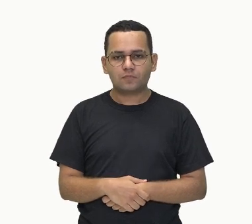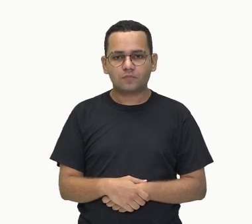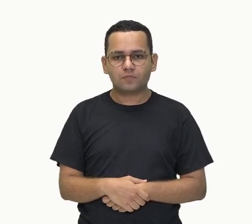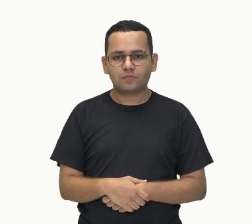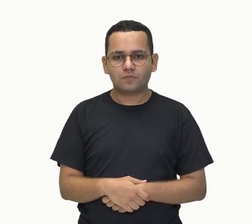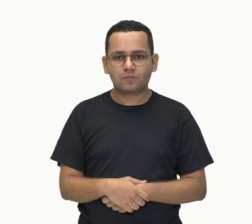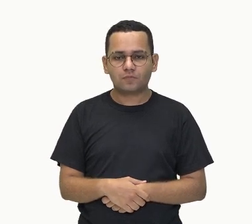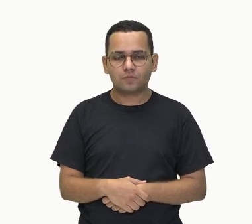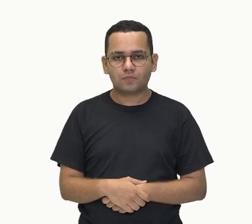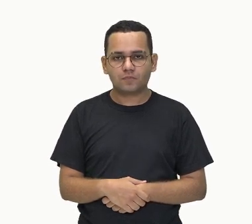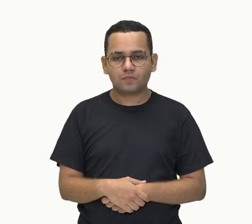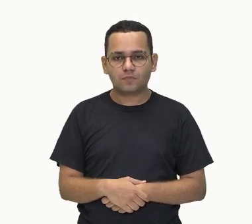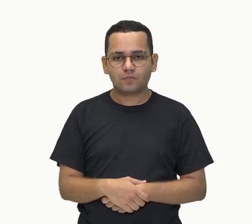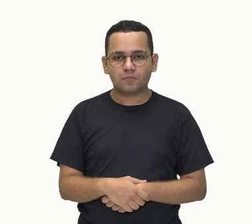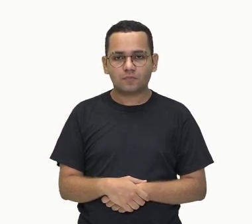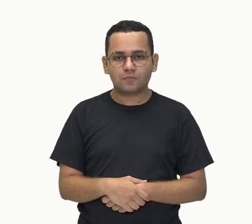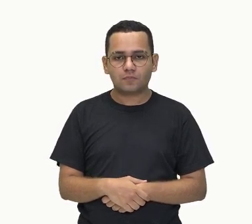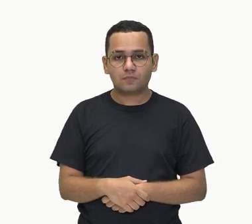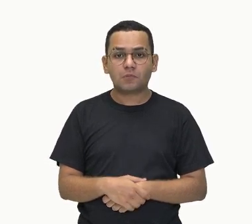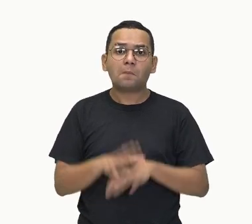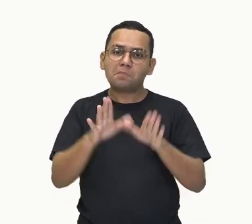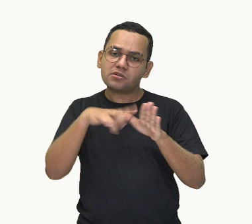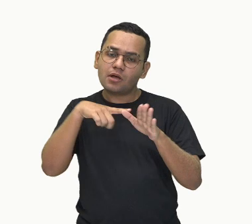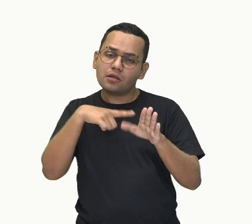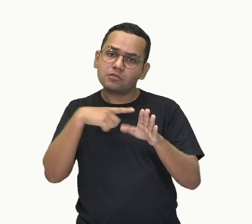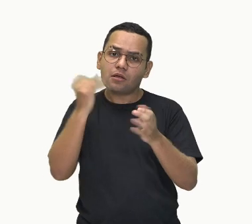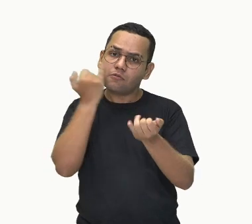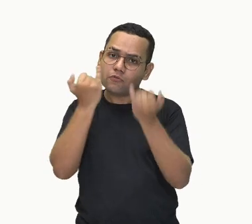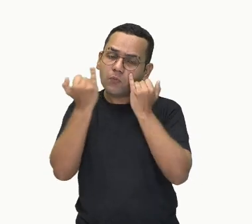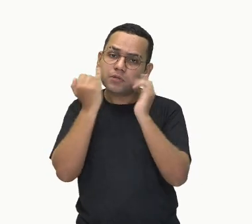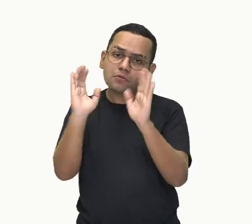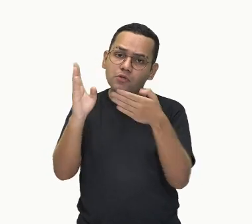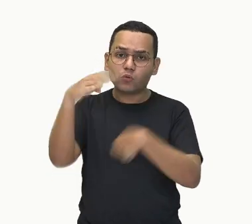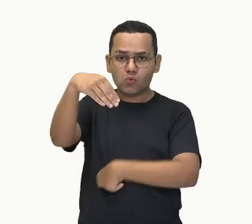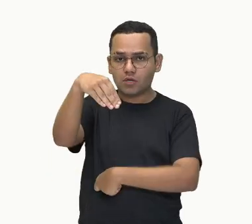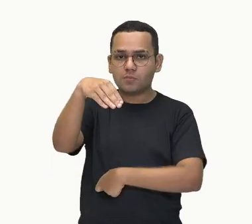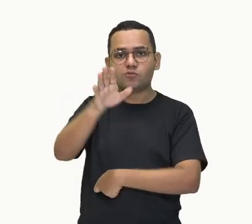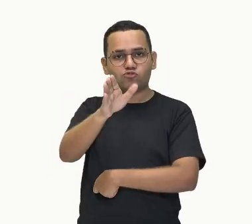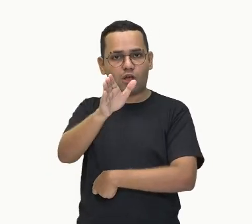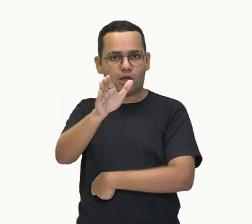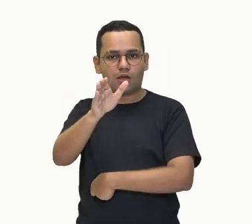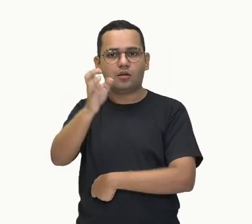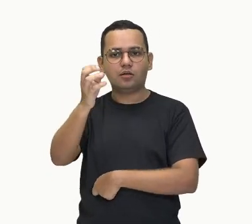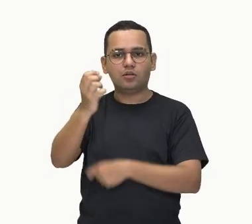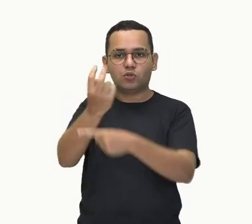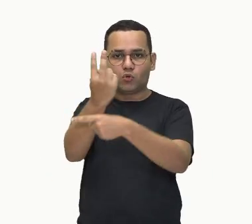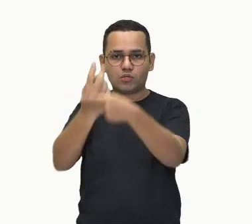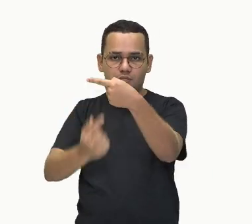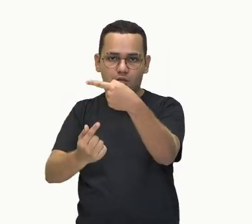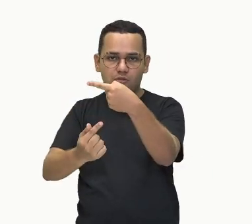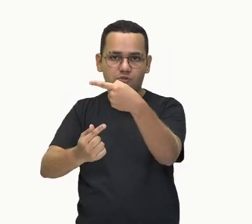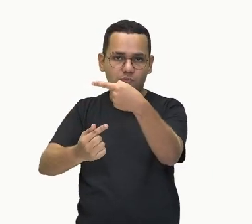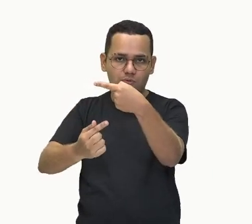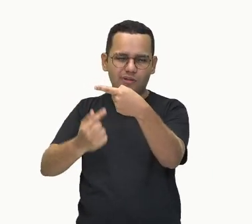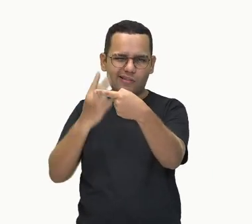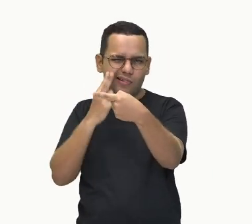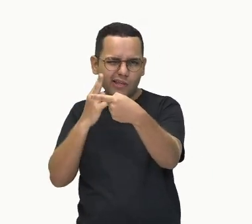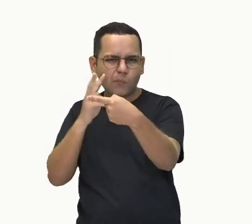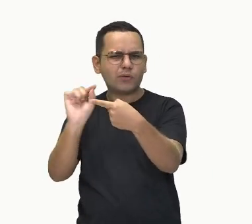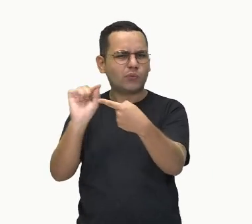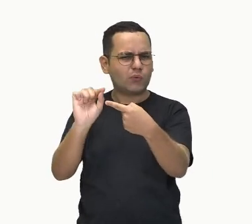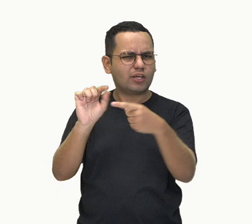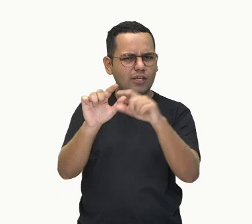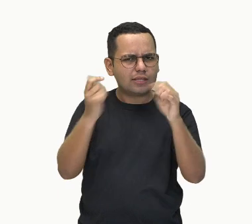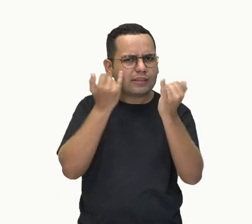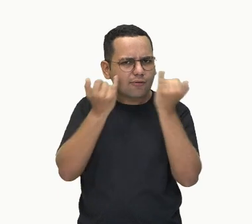7, desculpa, ele já traz para a gente aqui o coeficiente angular. Por que o coeficiente angular é igual a 2/7? Porque ele é justamente quem